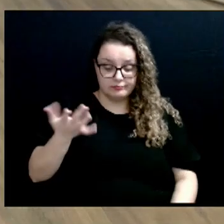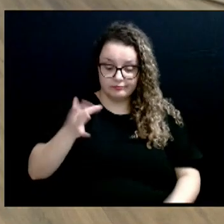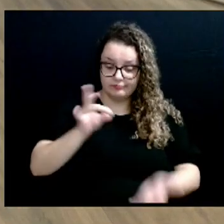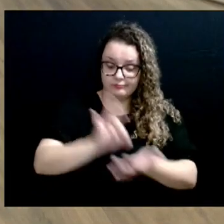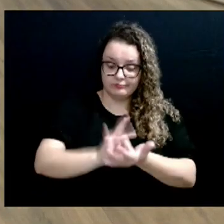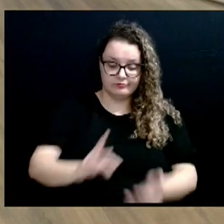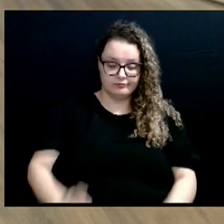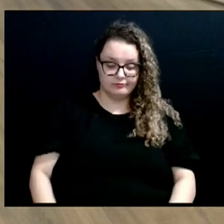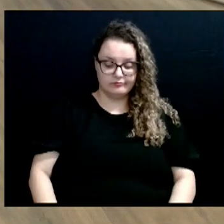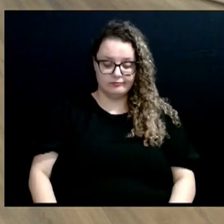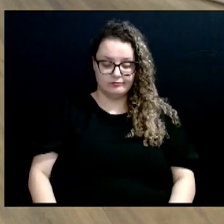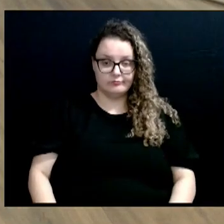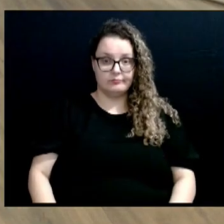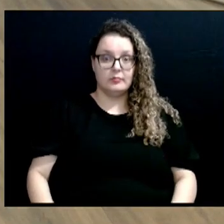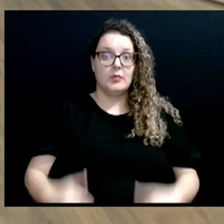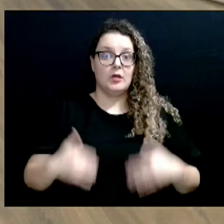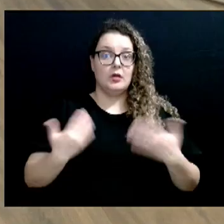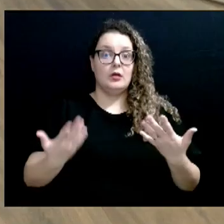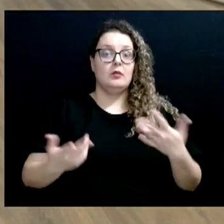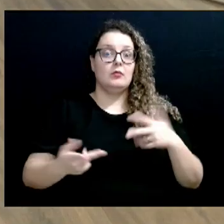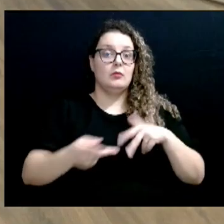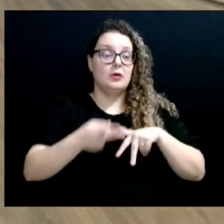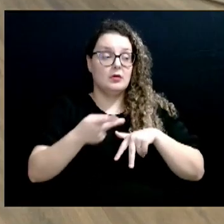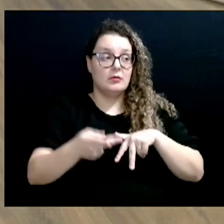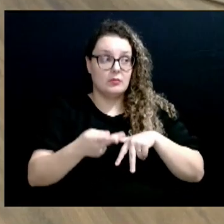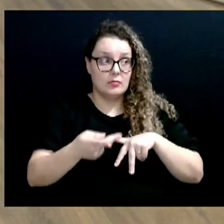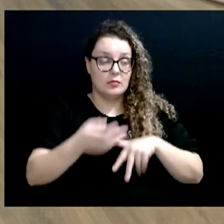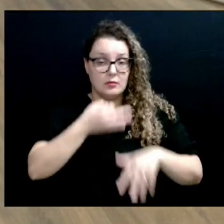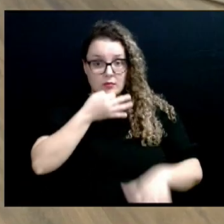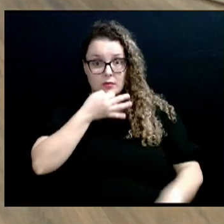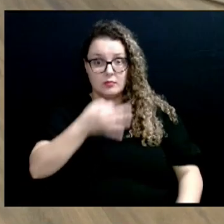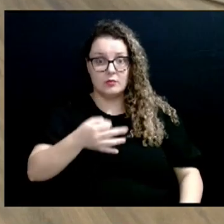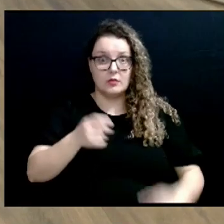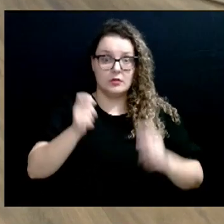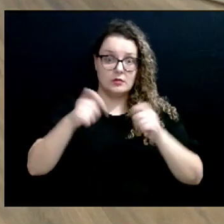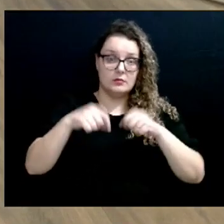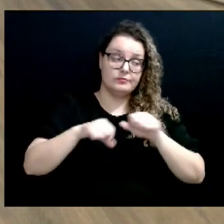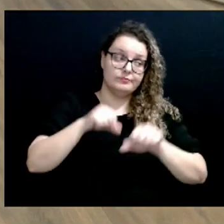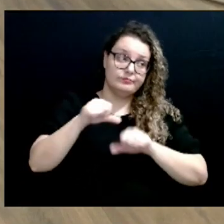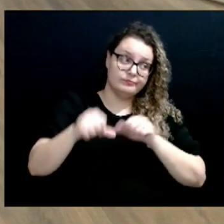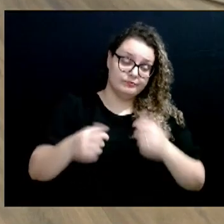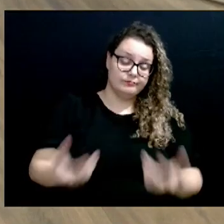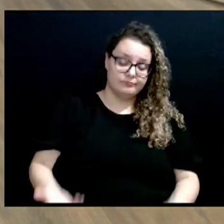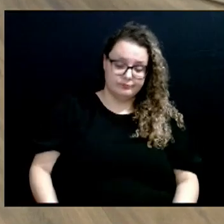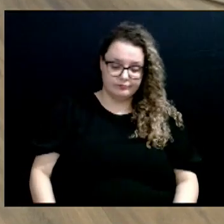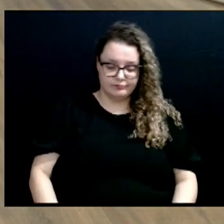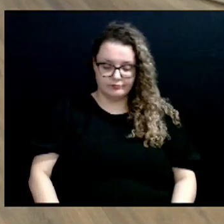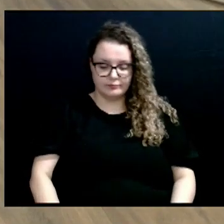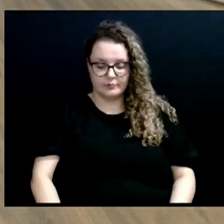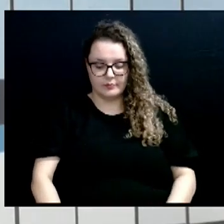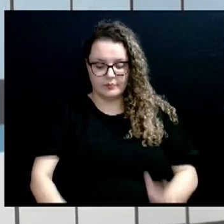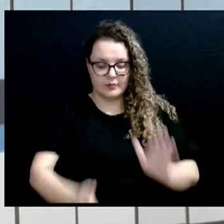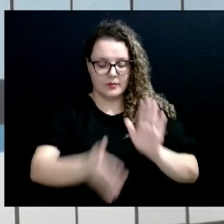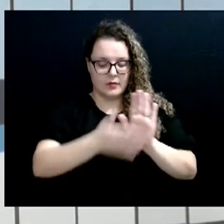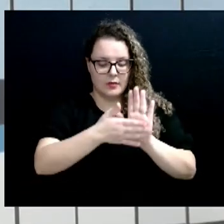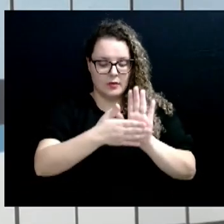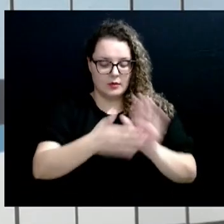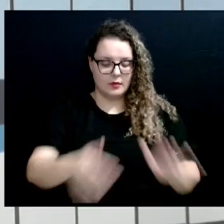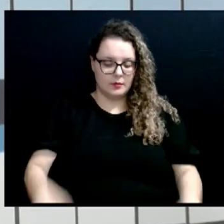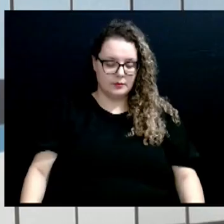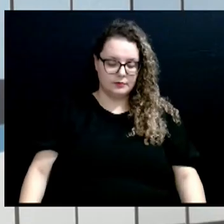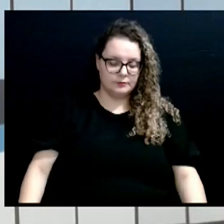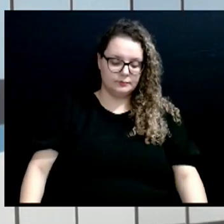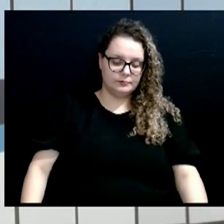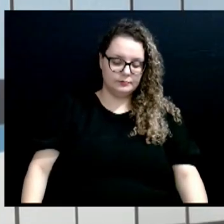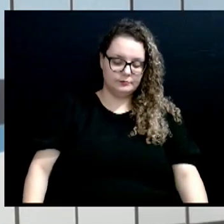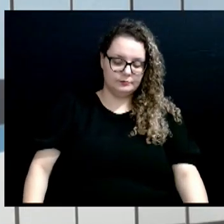suas considerações em relação a essa possível mudança, essa proposta do governo? Eu